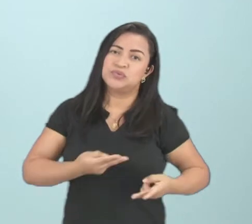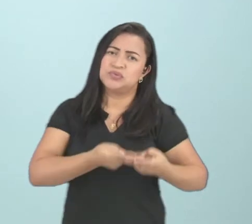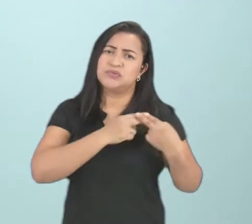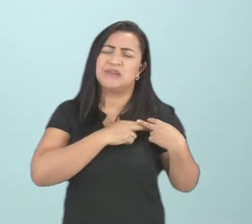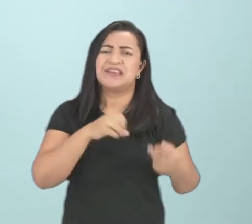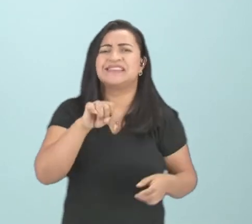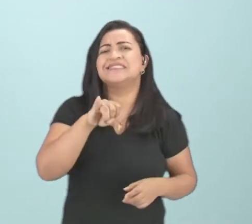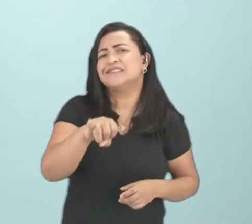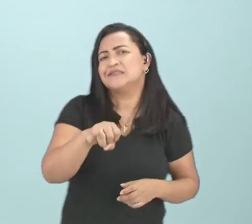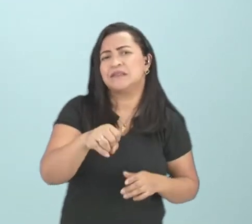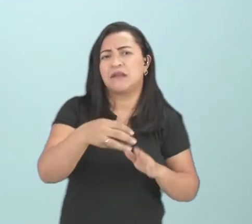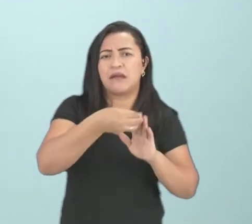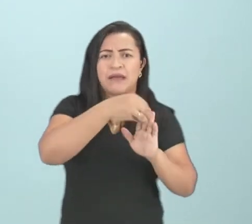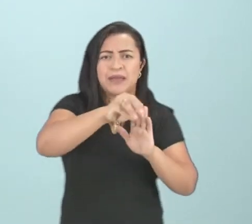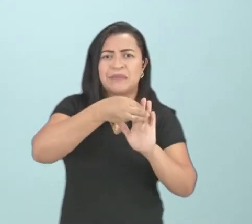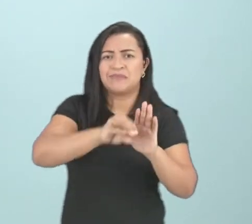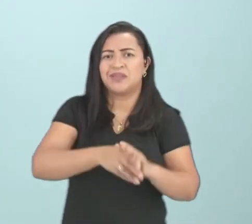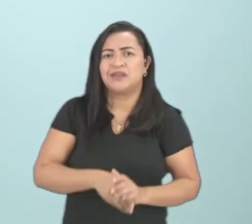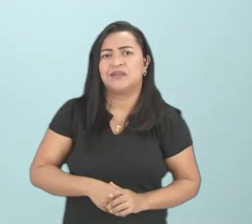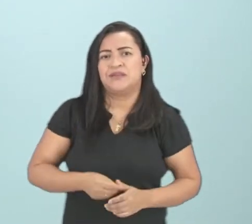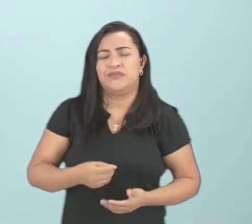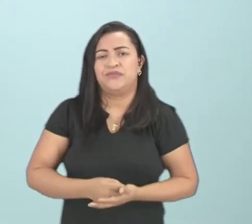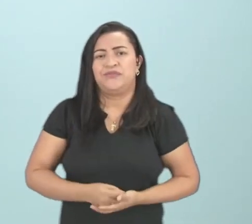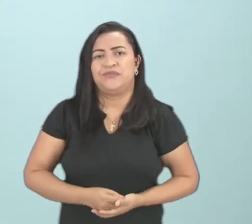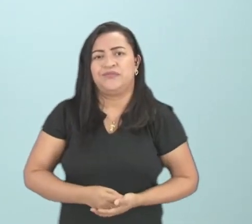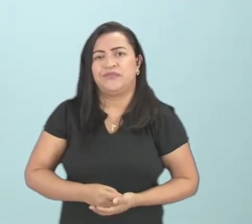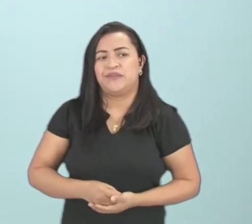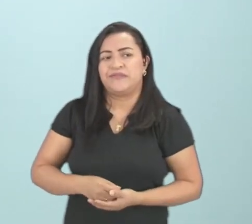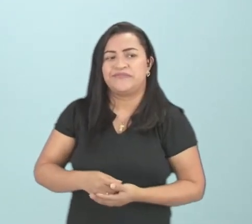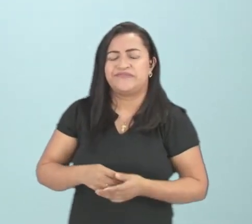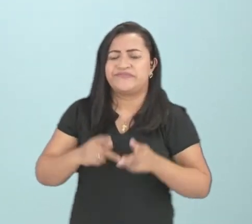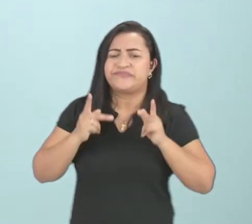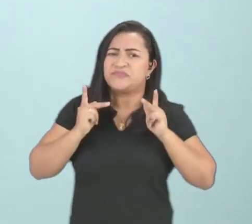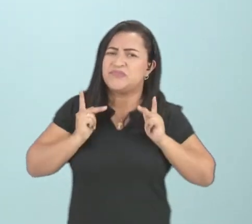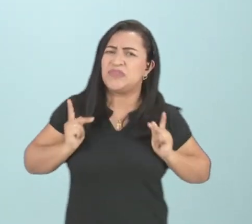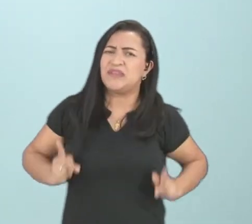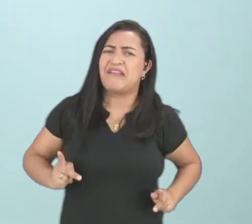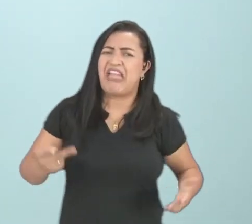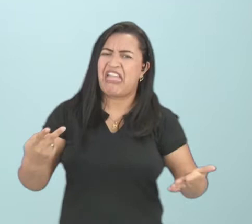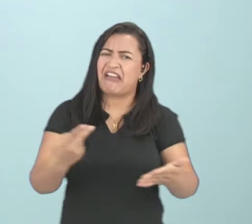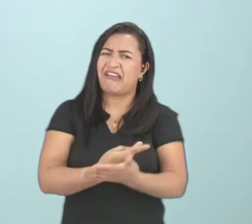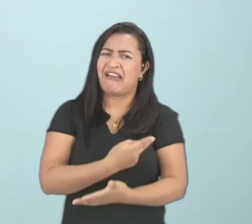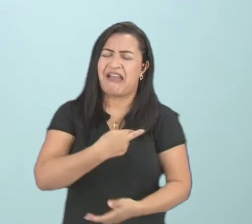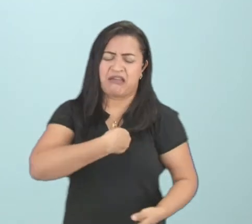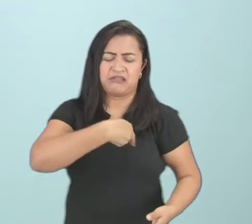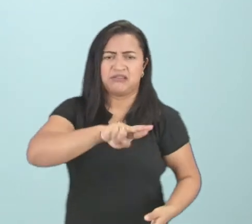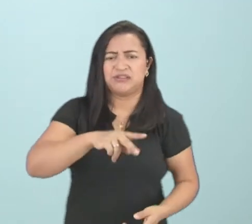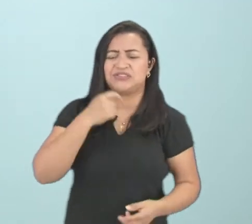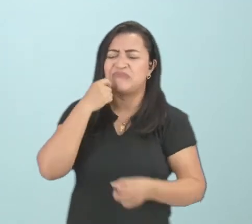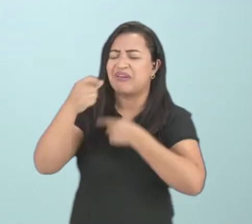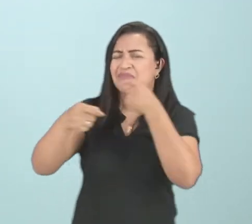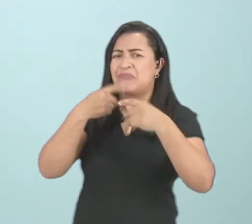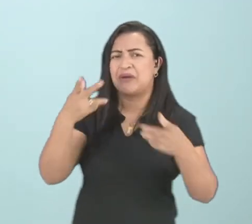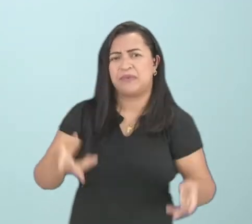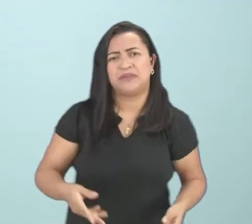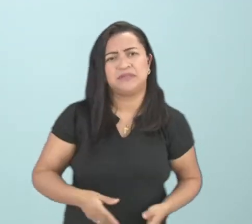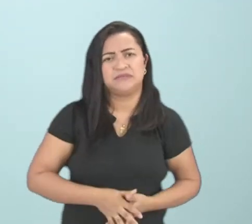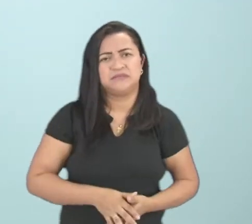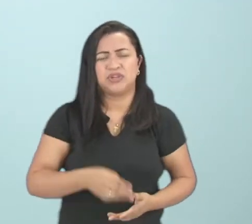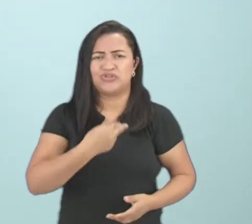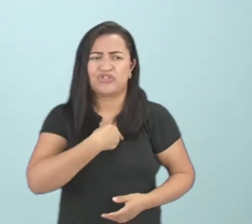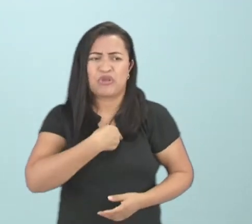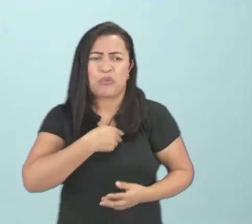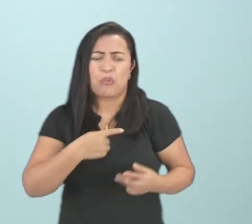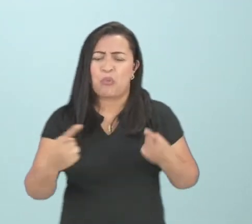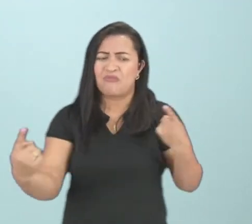está ridicularizando, a postura da religião é se colocar contra, né? Sempre tem que